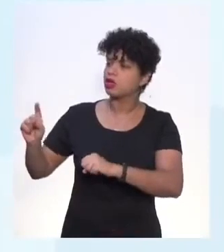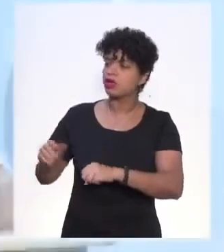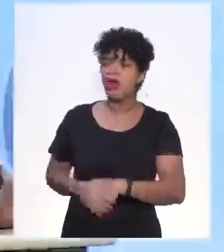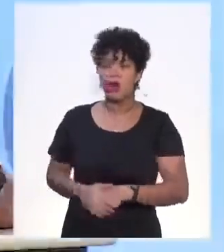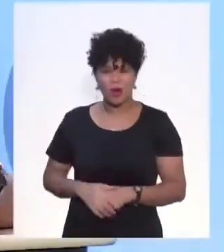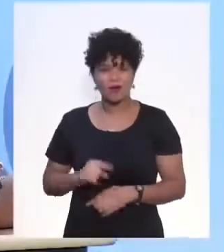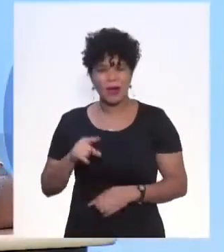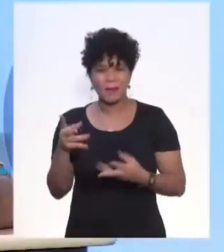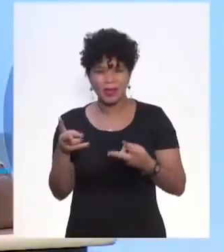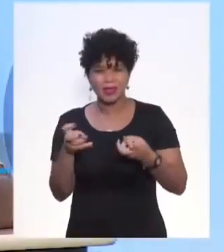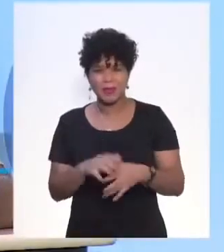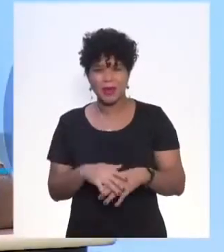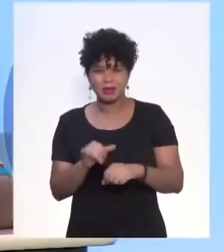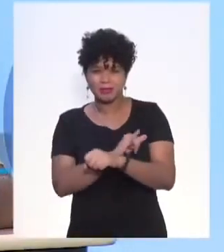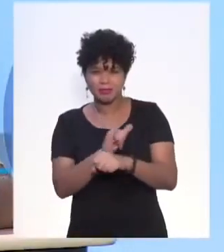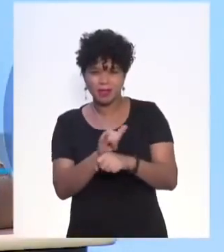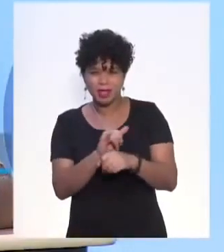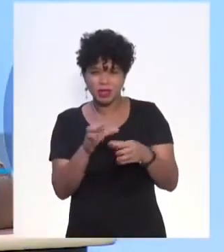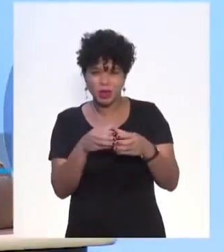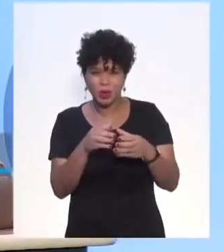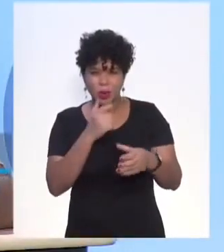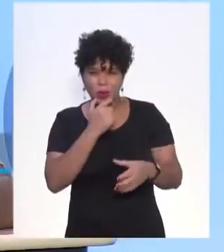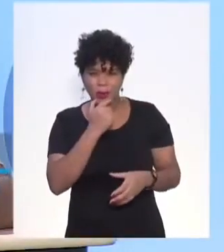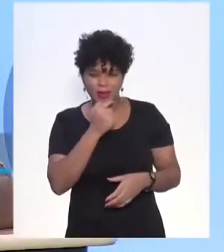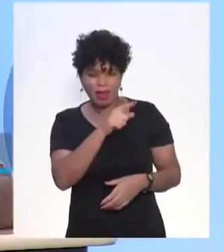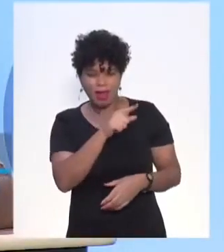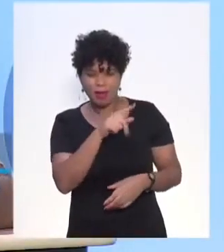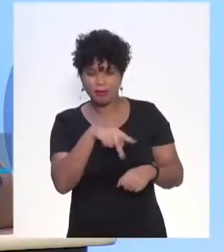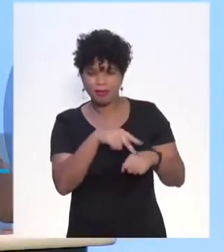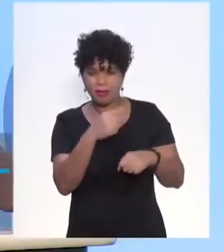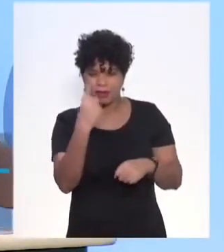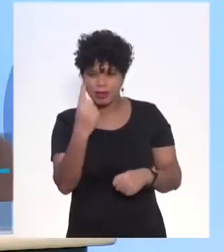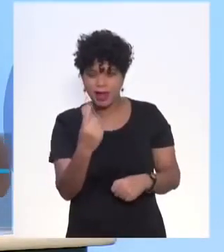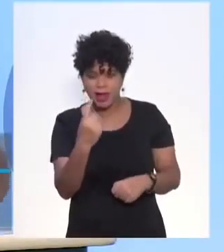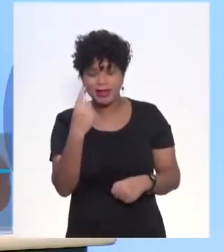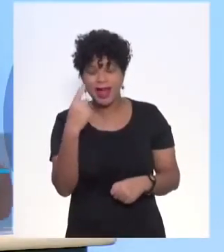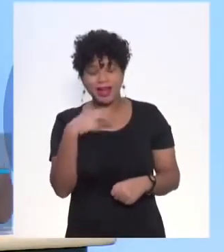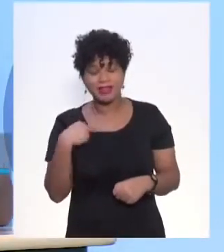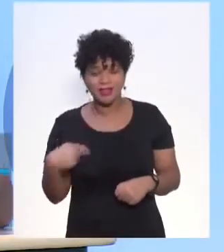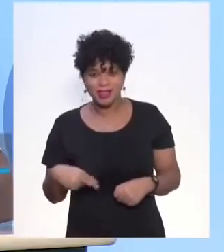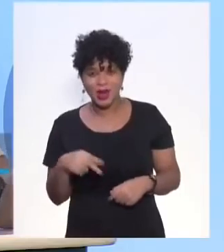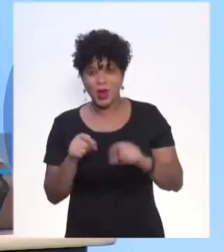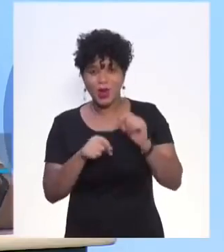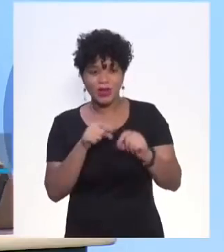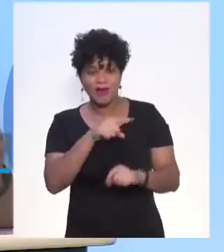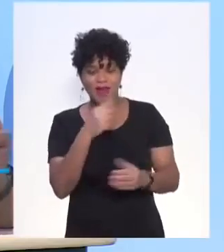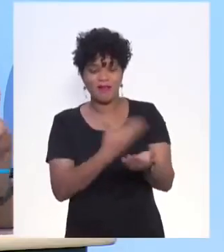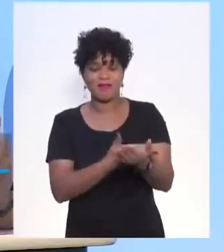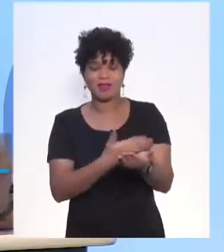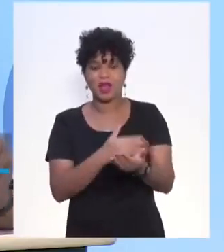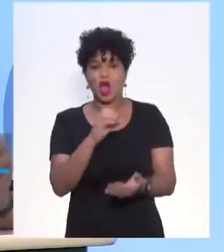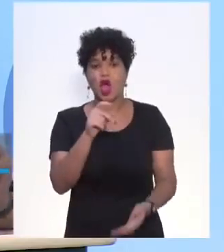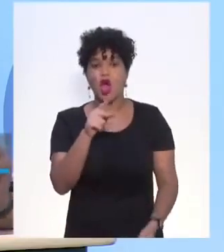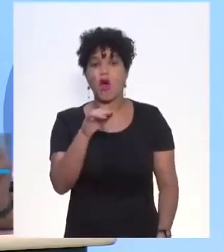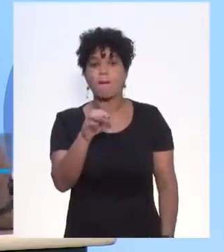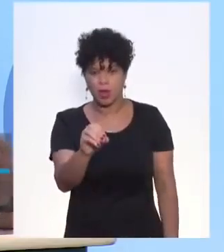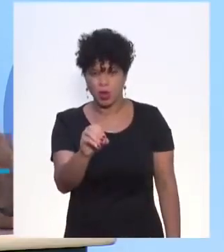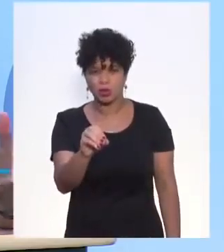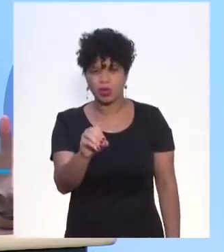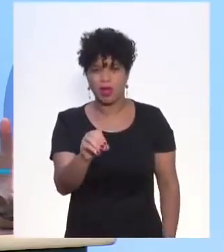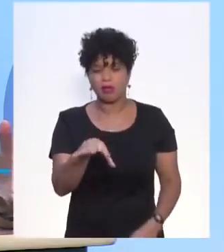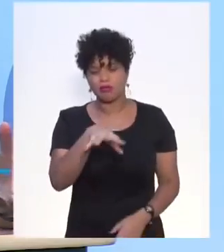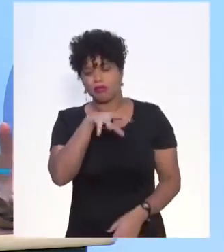na China: viciar toda a população em ópio, né? Até porque era o único produto que, entre